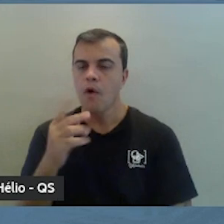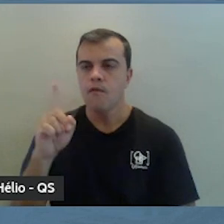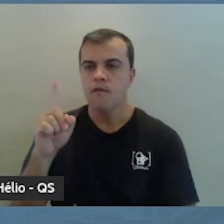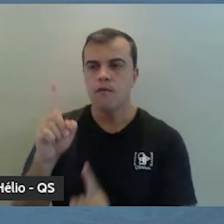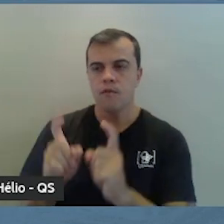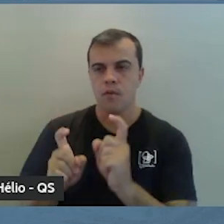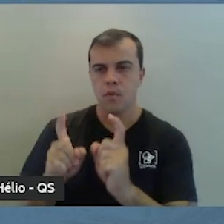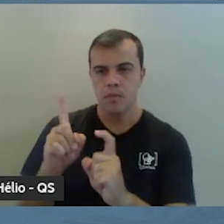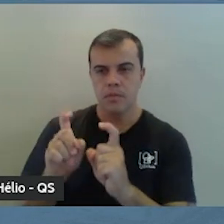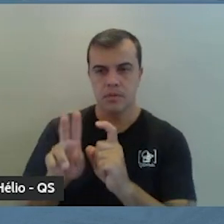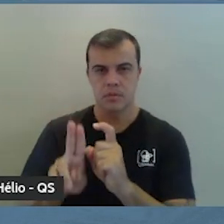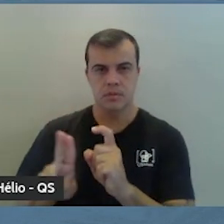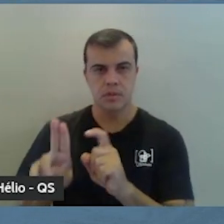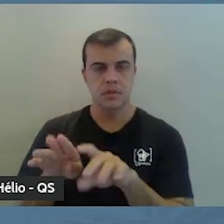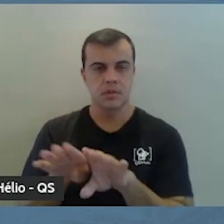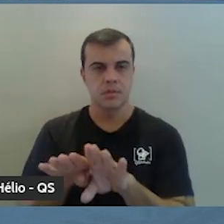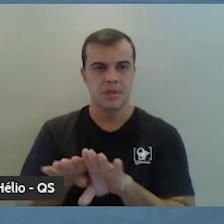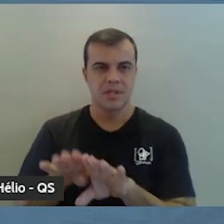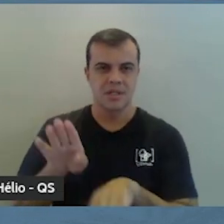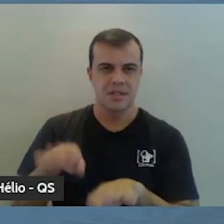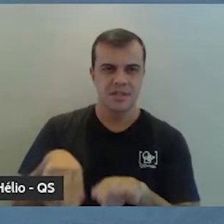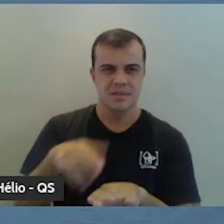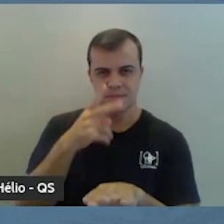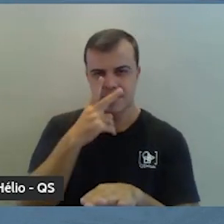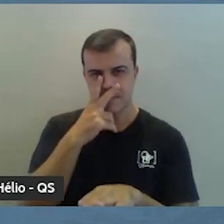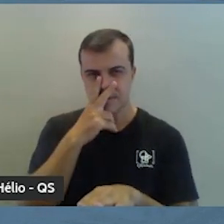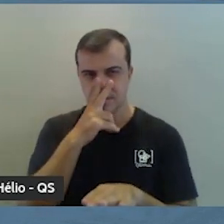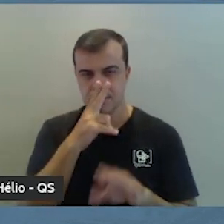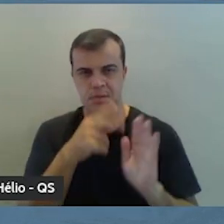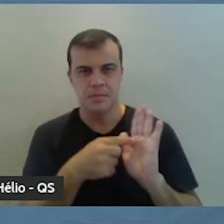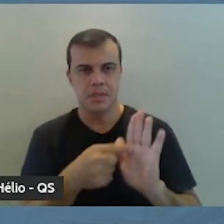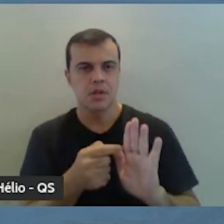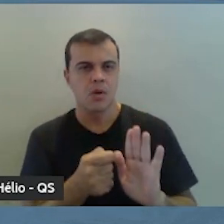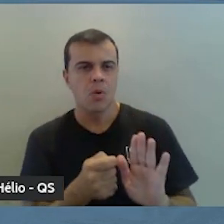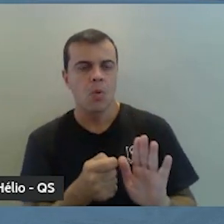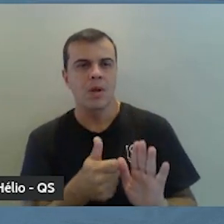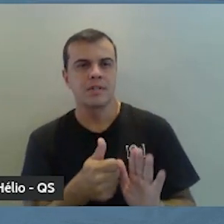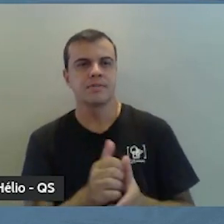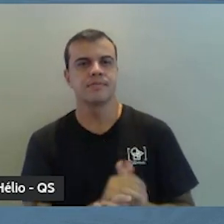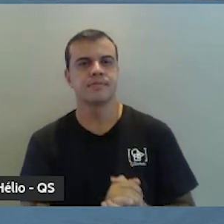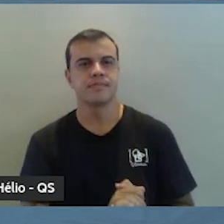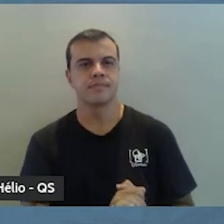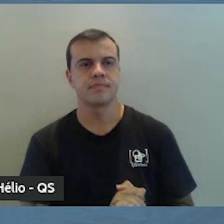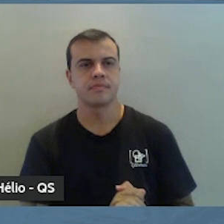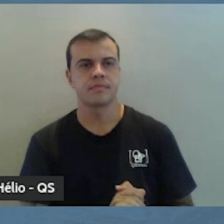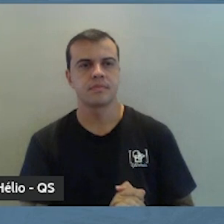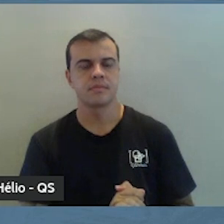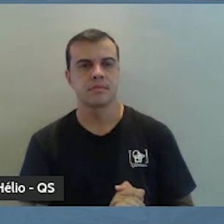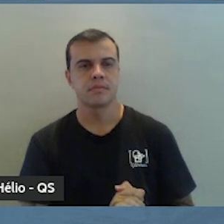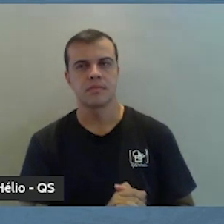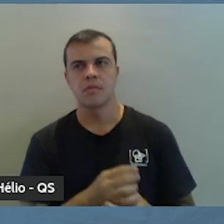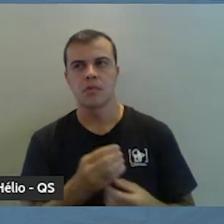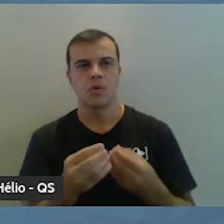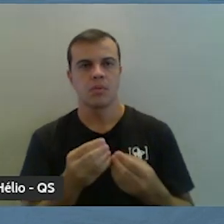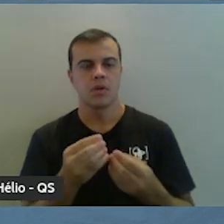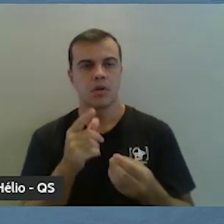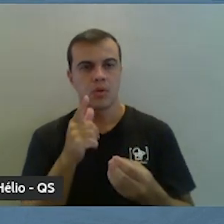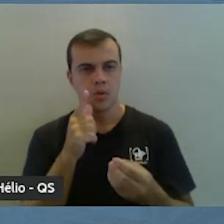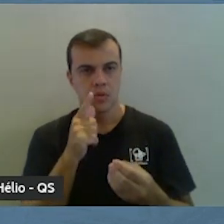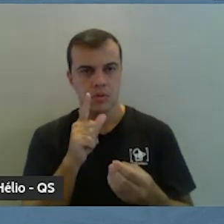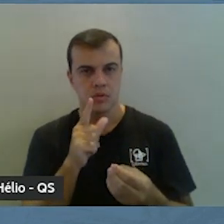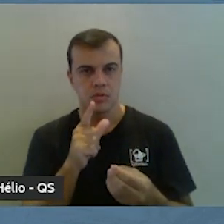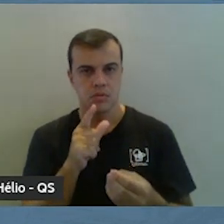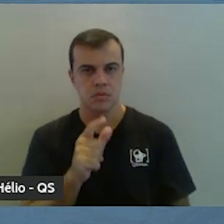usadas. Então, tem hora que ela representa quase como se fosse... Eu não consigo ter consigo ter o cursor